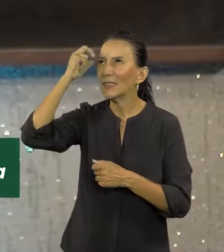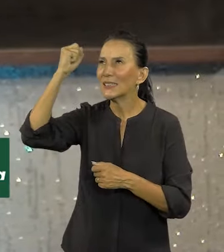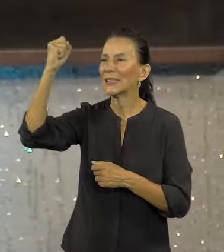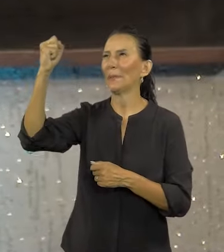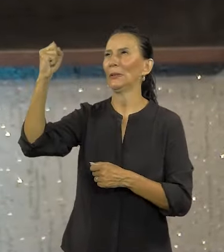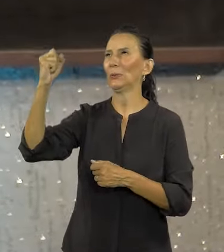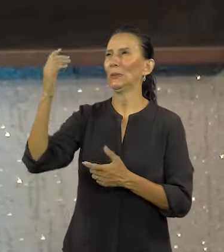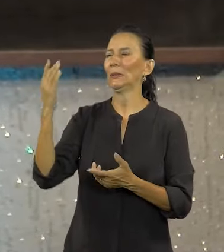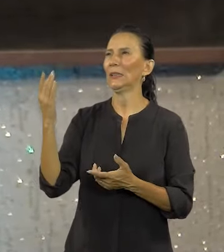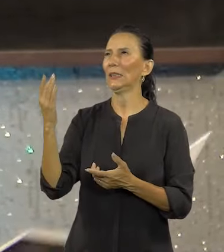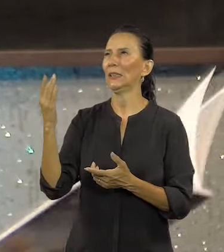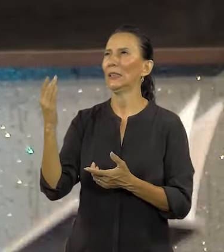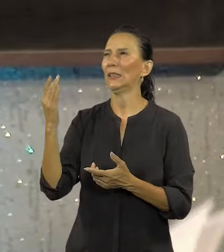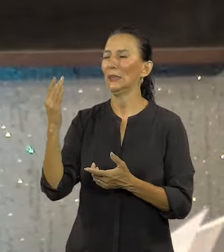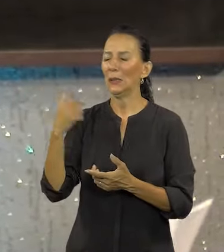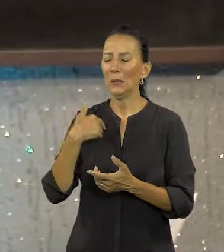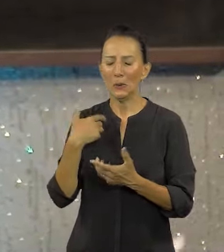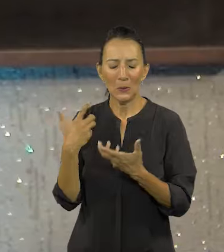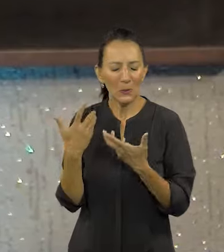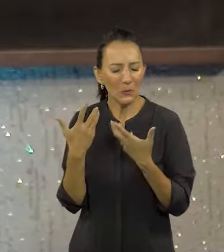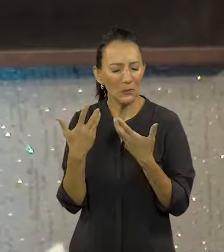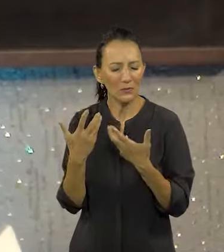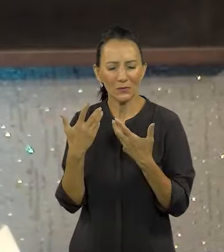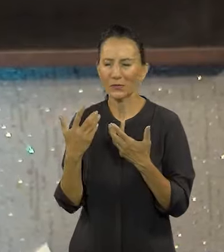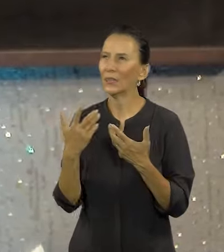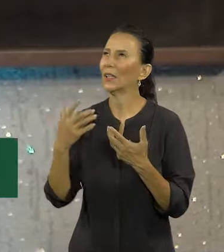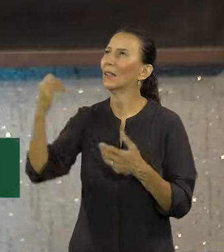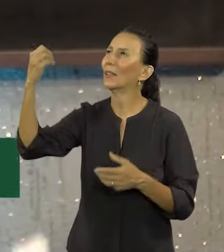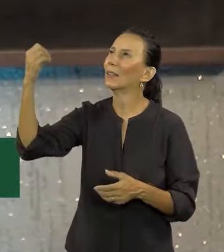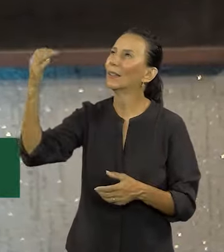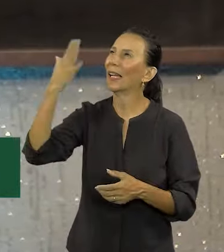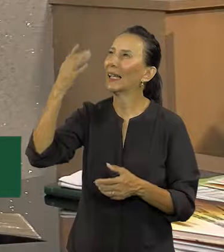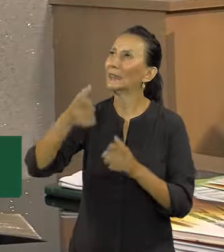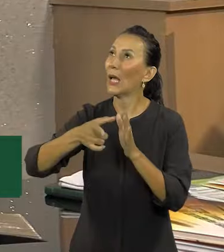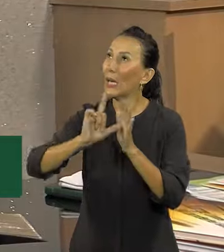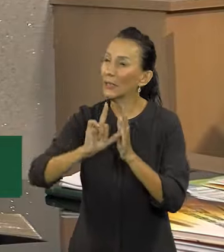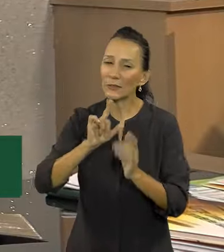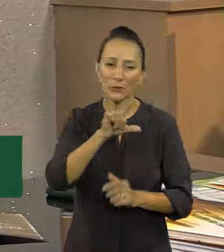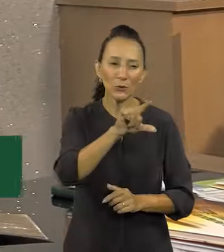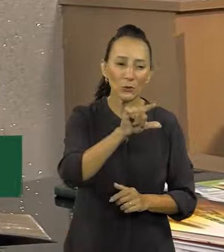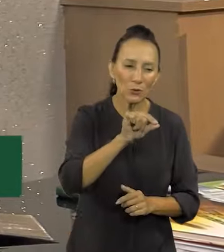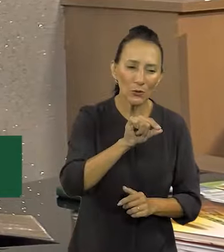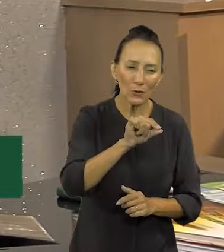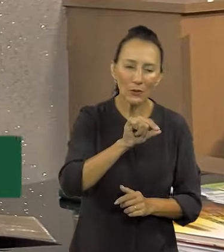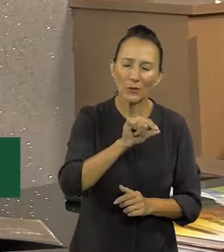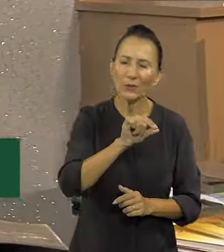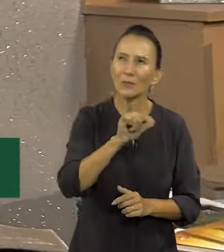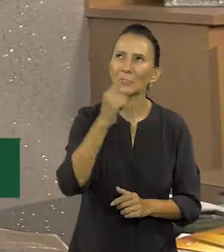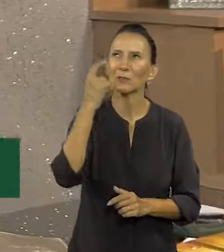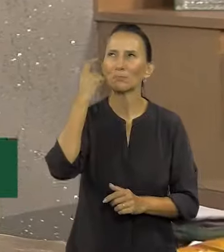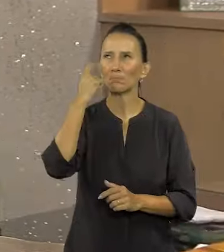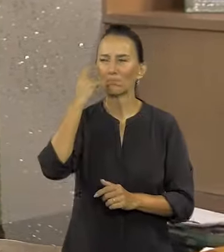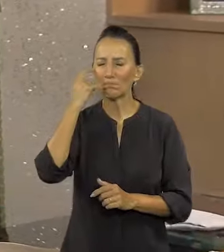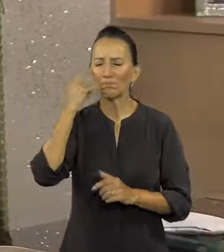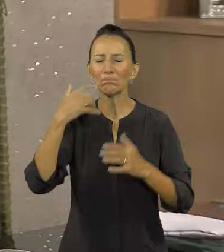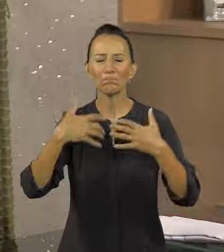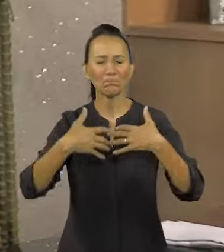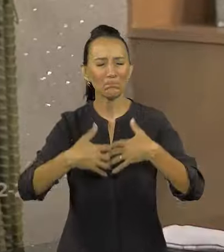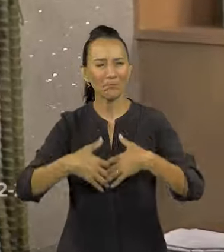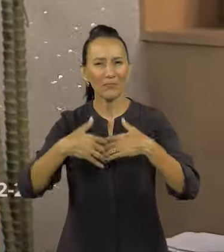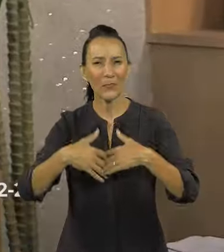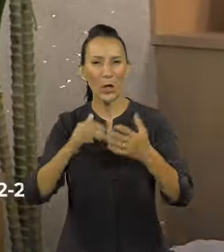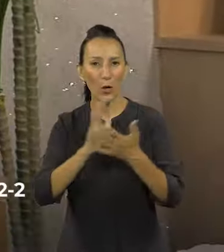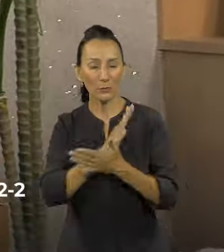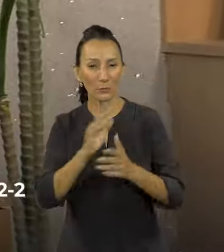graça de Anes de eu tomar atitudes eu pensar eu conheço pessoas que pediram demissão no